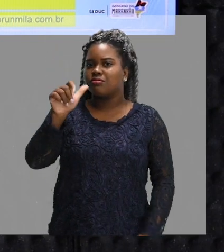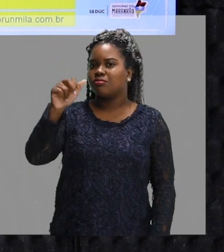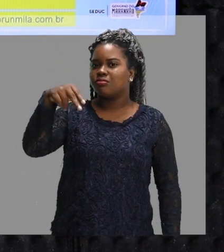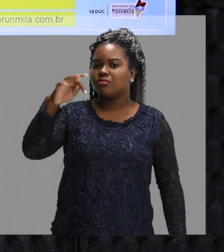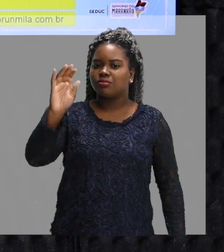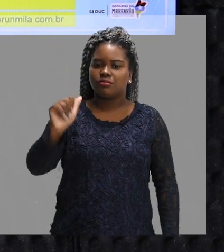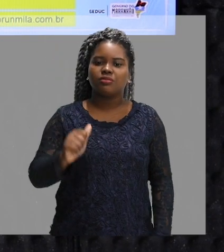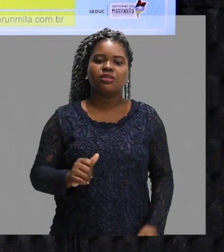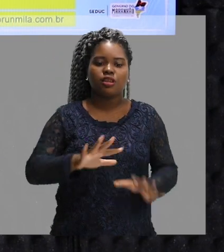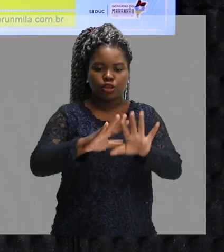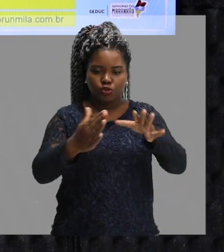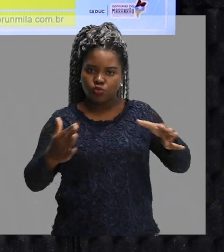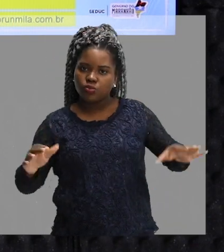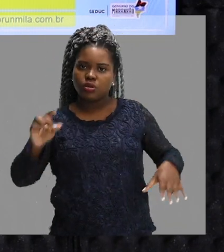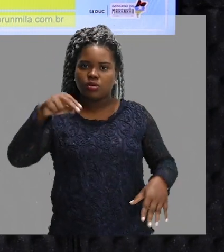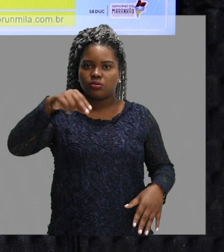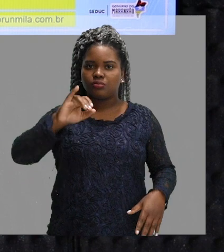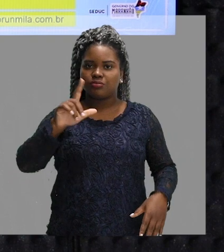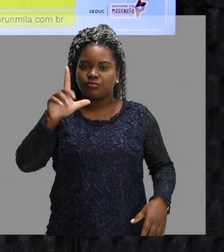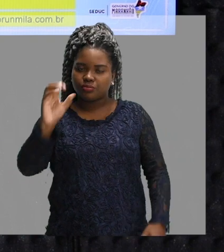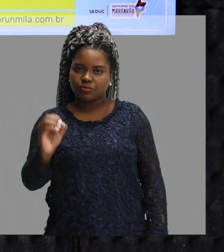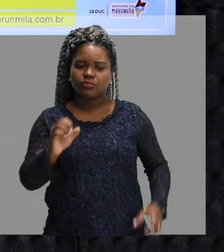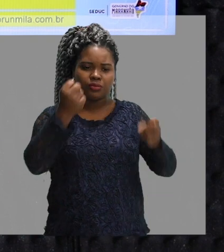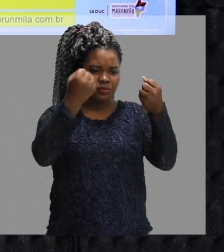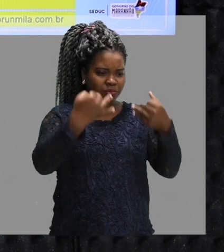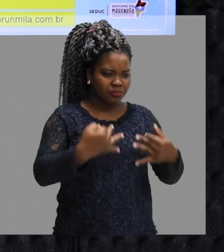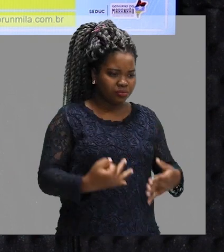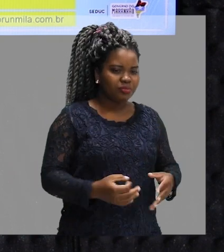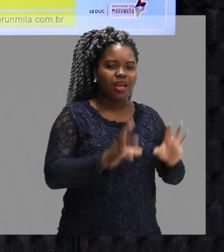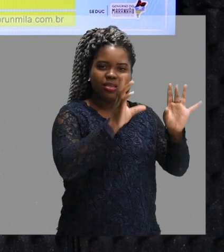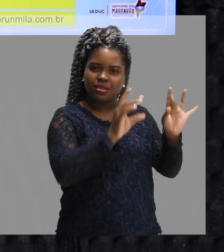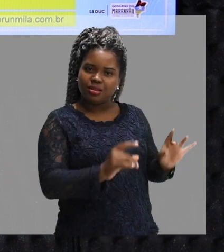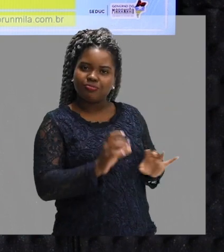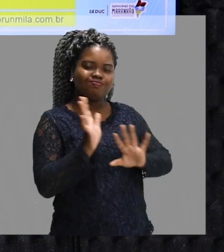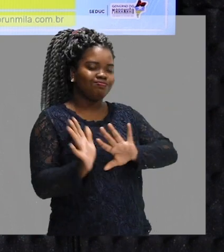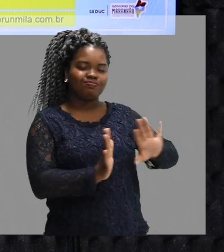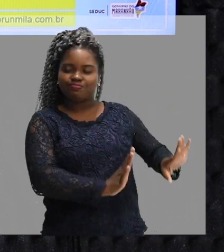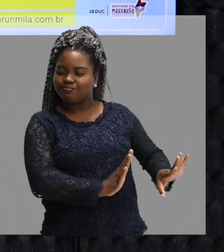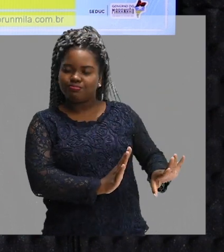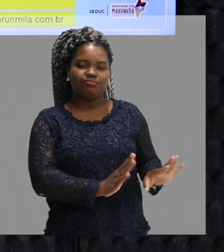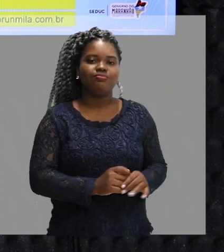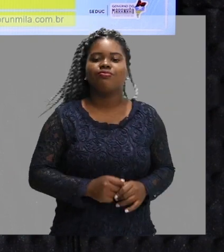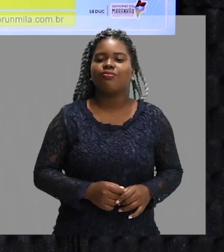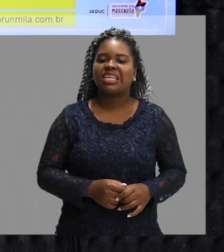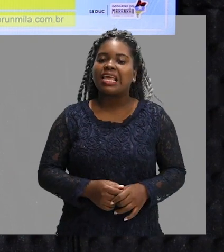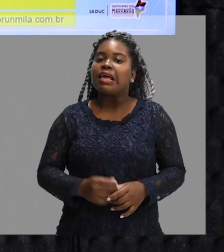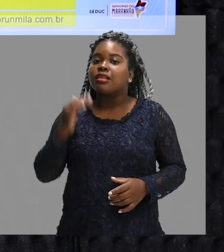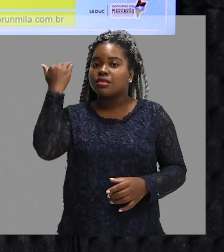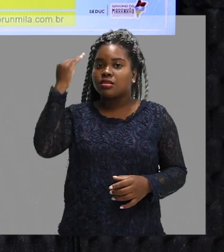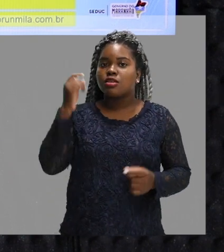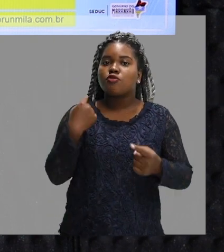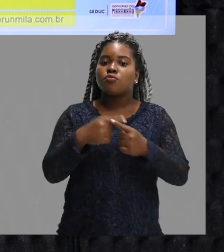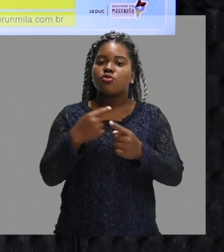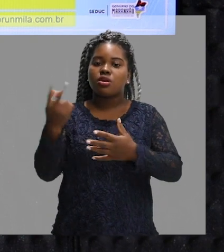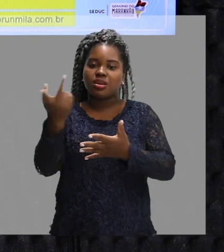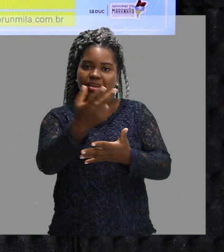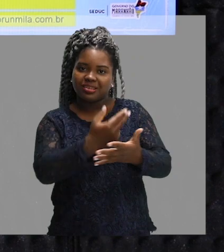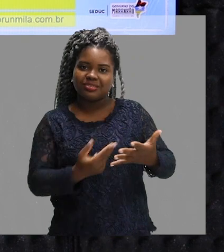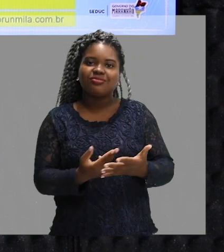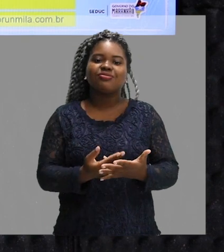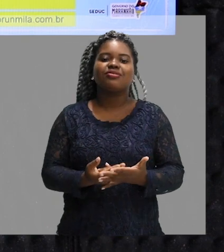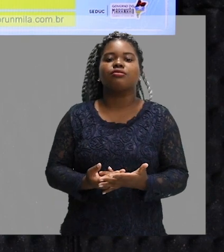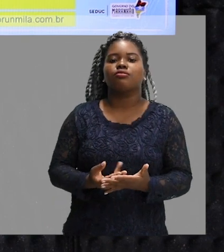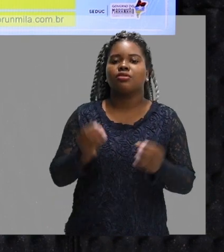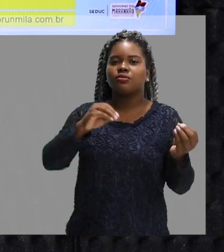todo um processo, mas eu não vou explicar isso aqui porque não é o nosso foco. Mas a gente vai entender por que essas figuras estão assim e o que significa